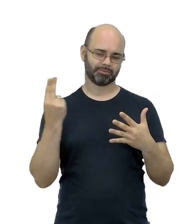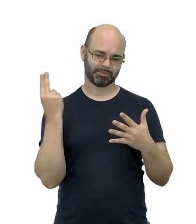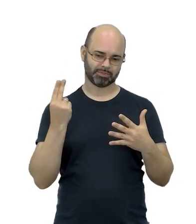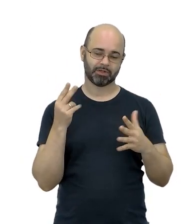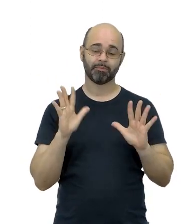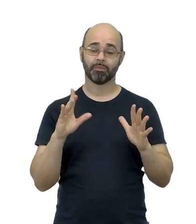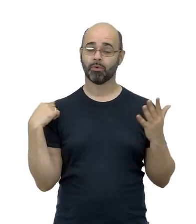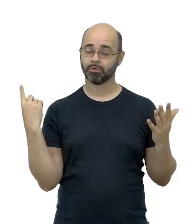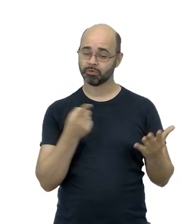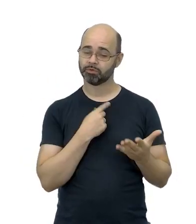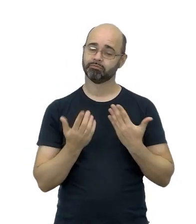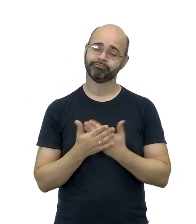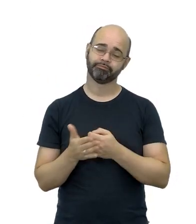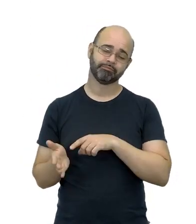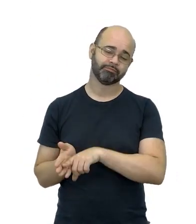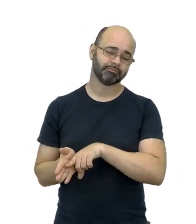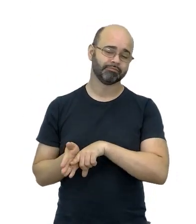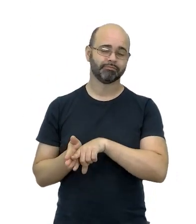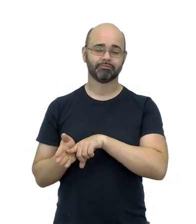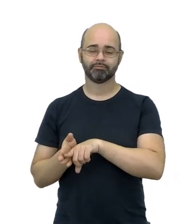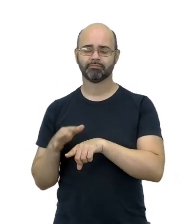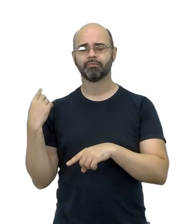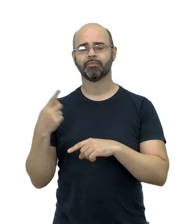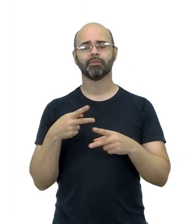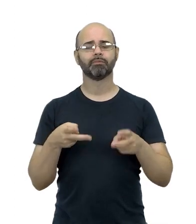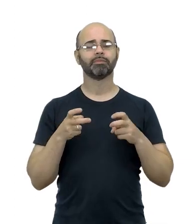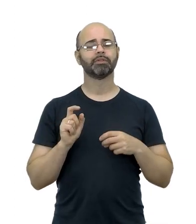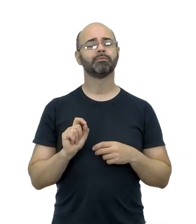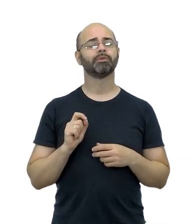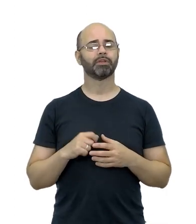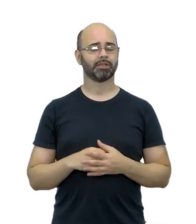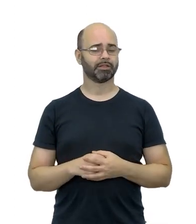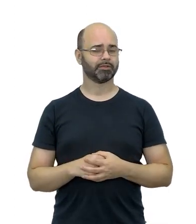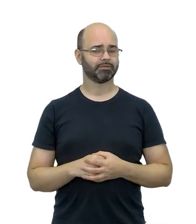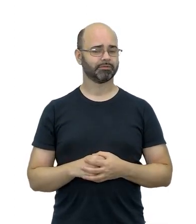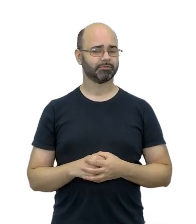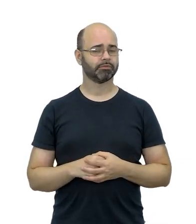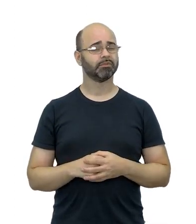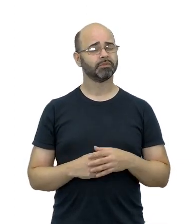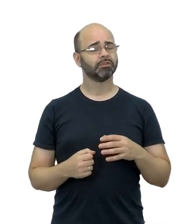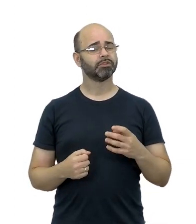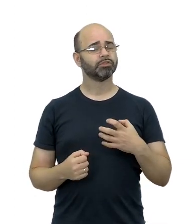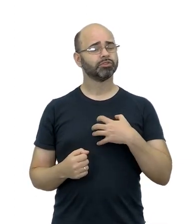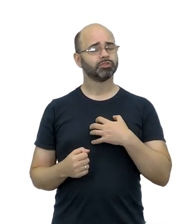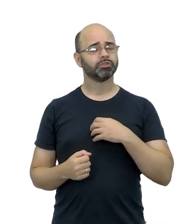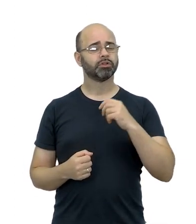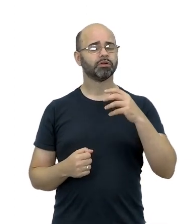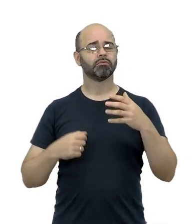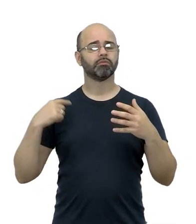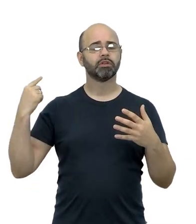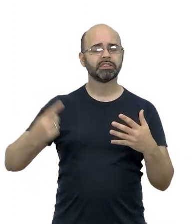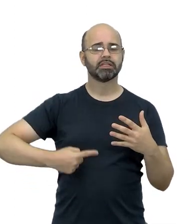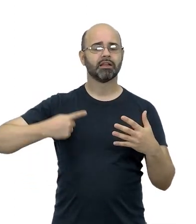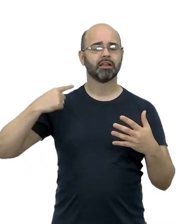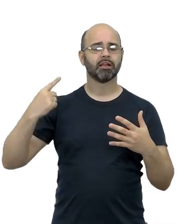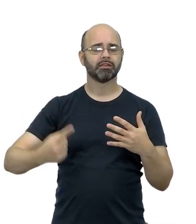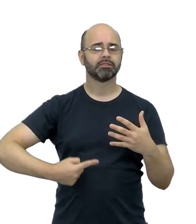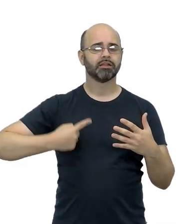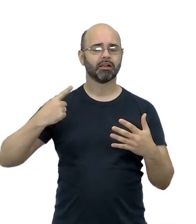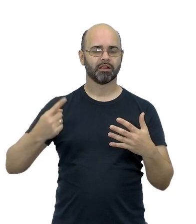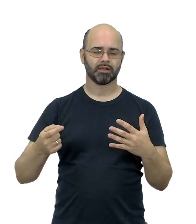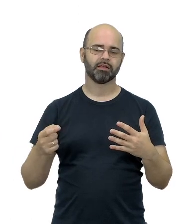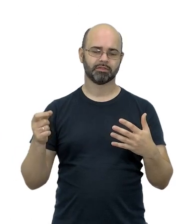que a gente tem, o que a gente percebe? Que isso acontece de forma cíclica, né? Toda vez o